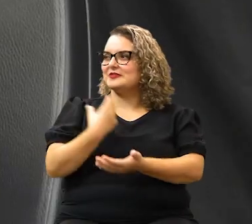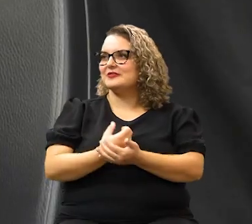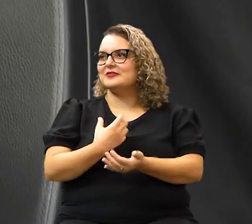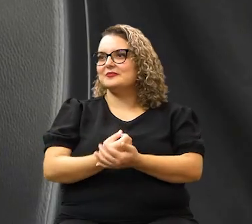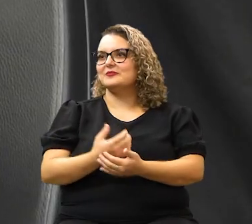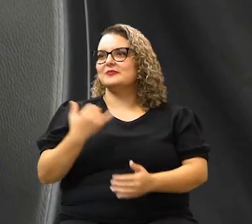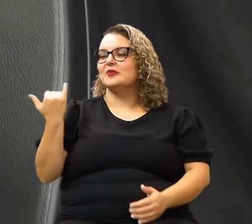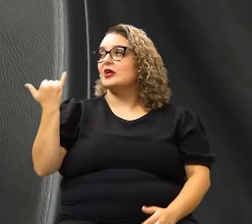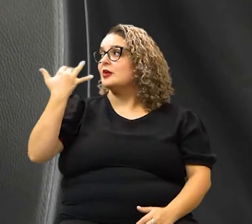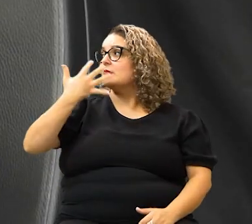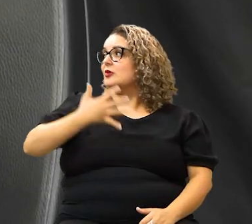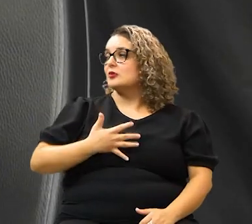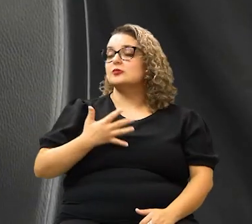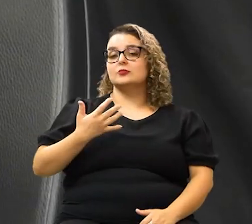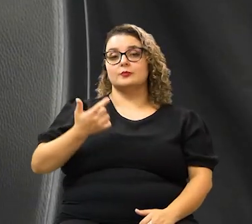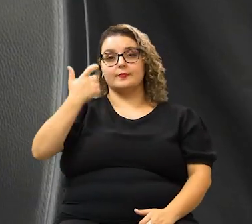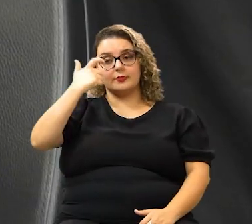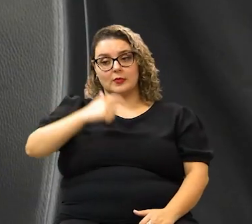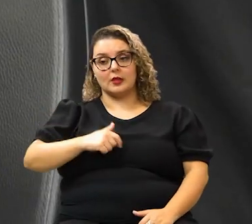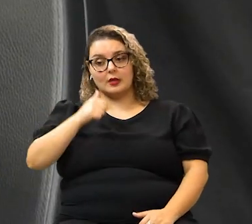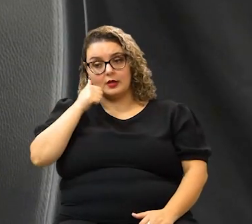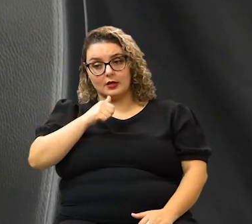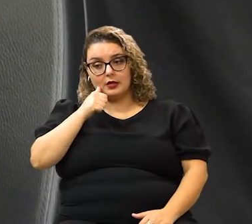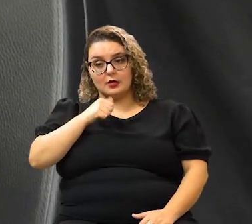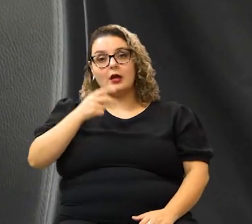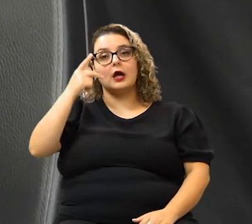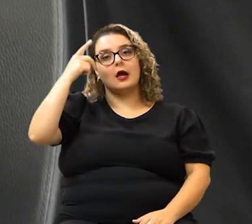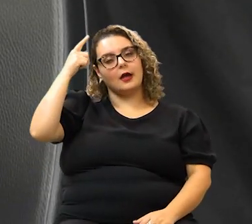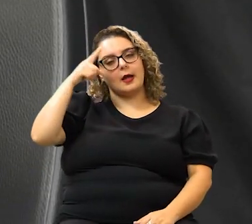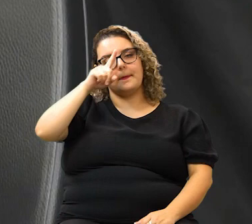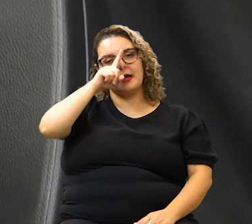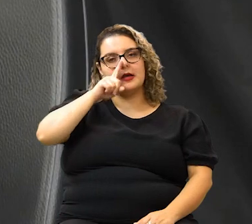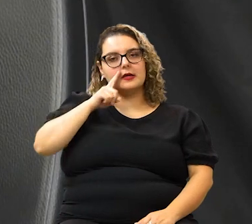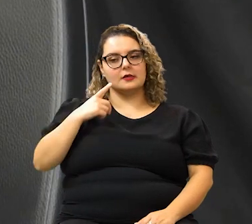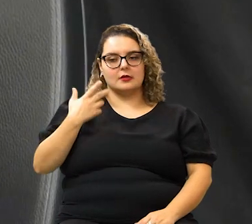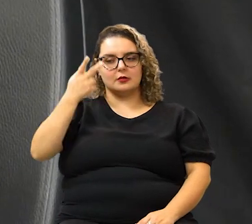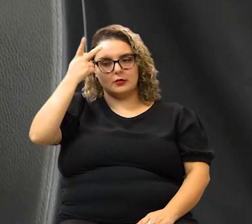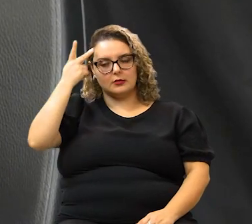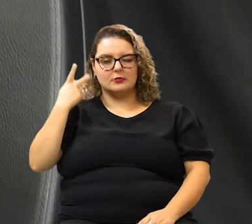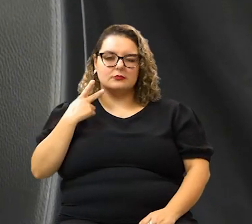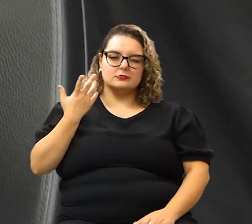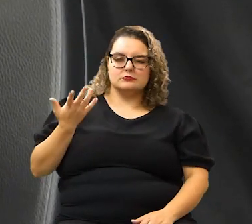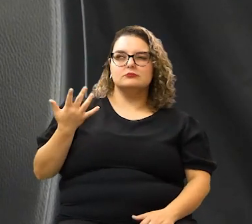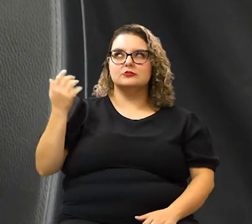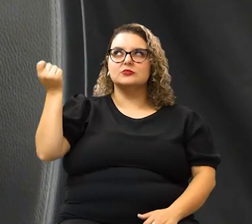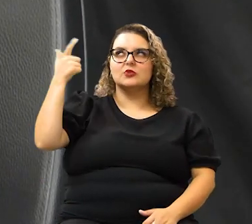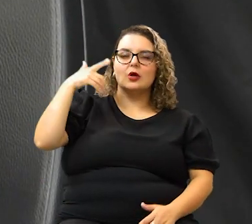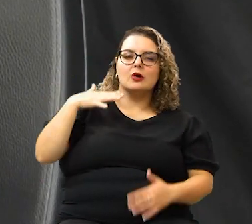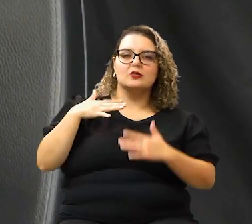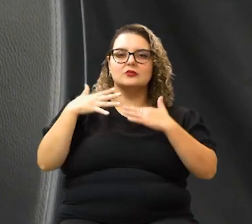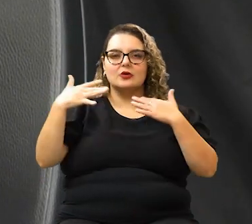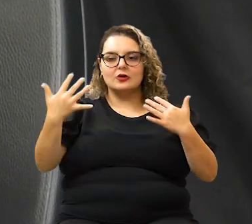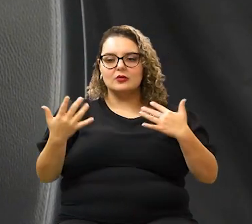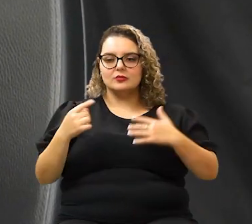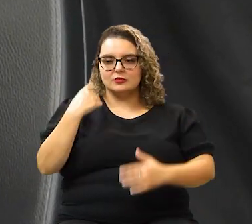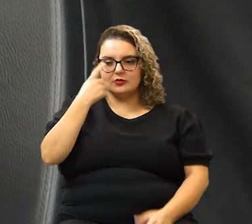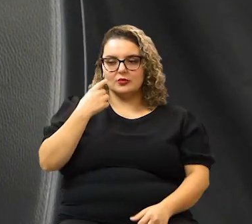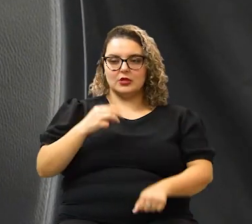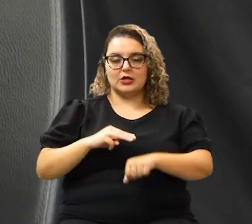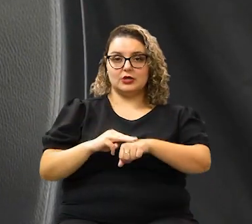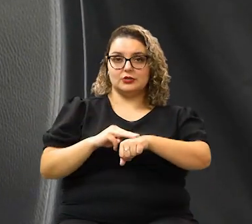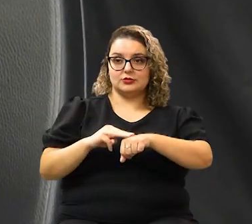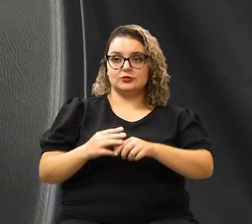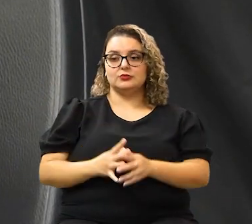Então, a minha audiodescrição, eu sou uma mulher amarela, de uma pele bronzeada, tenho os olhos